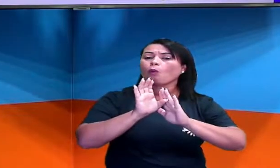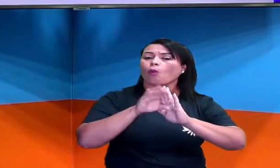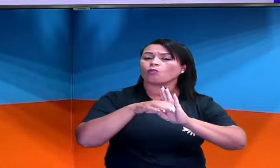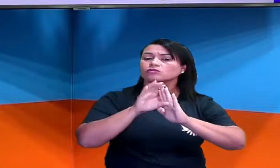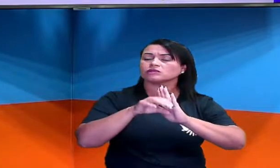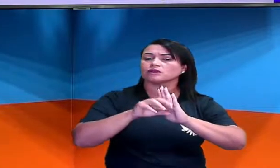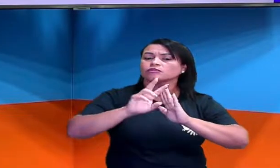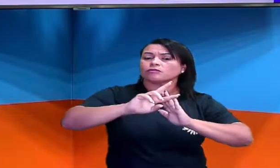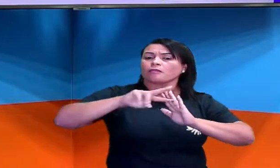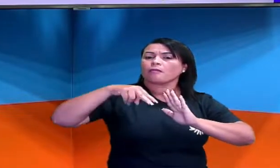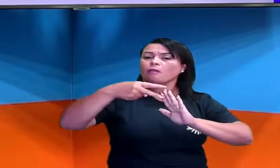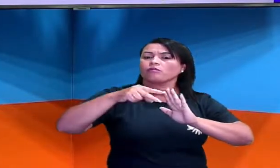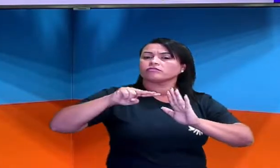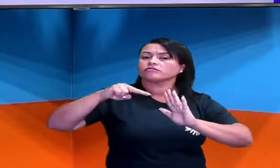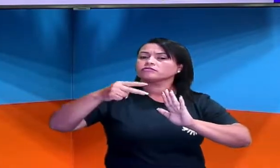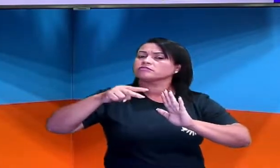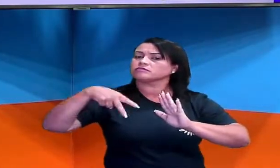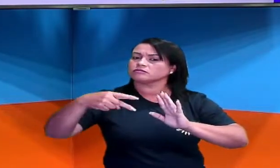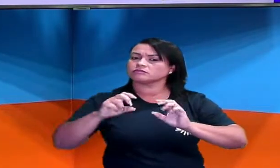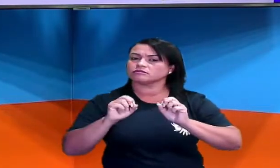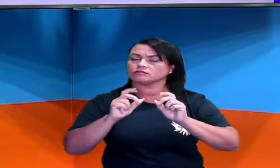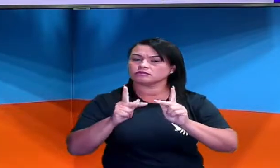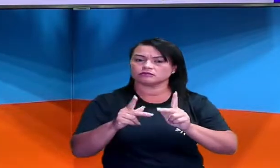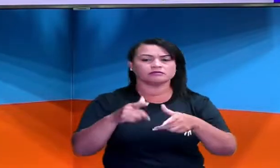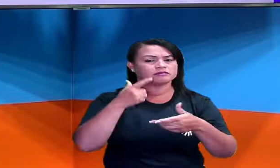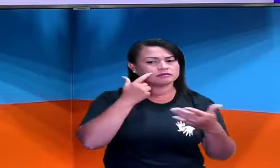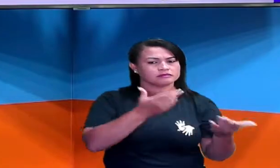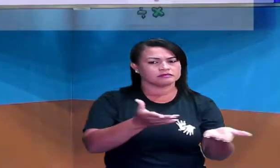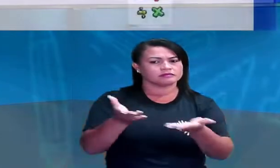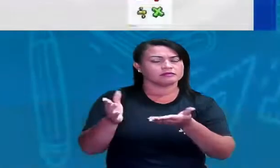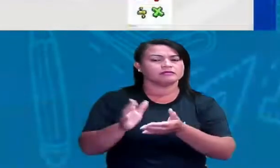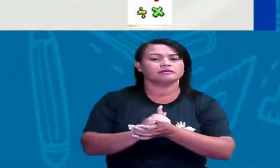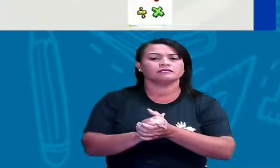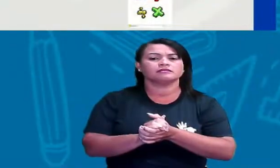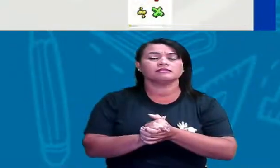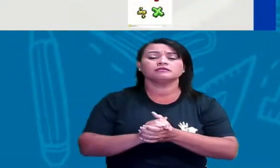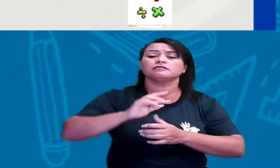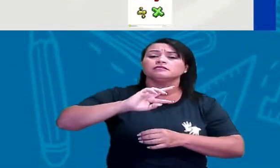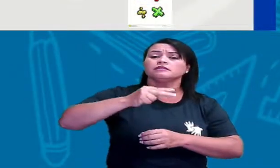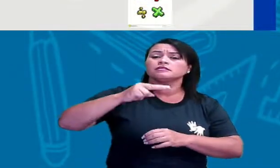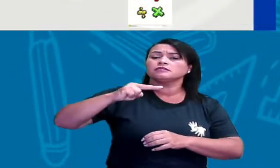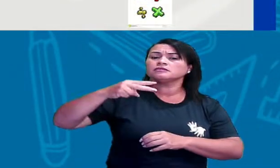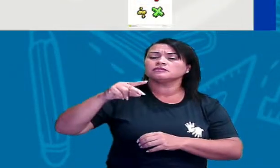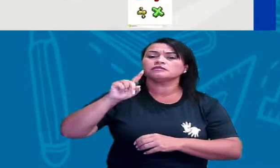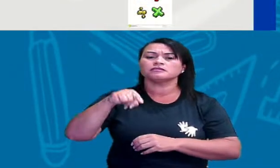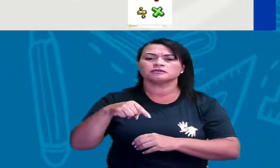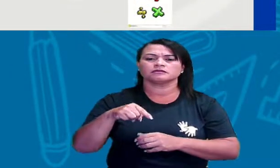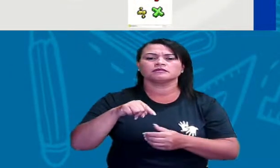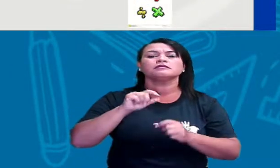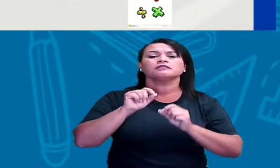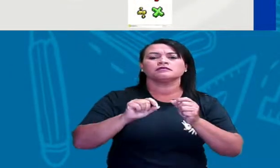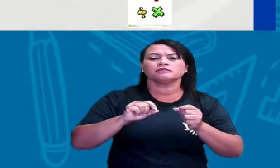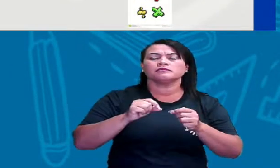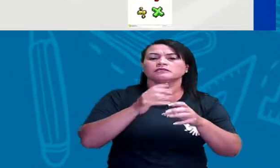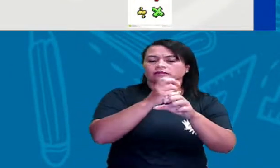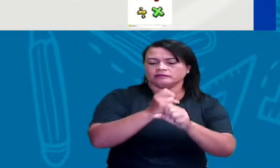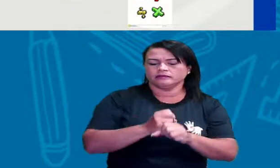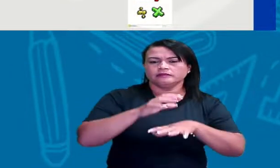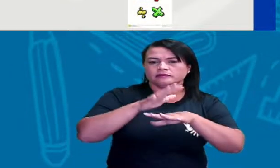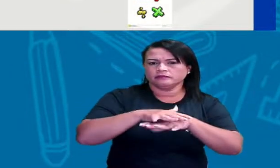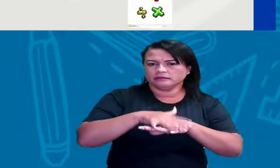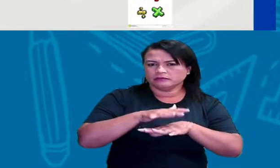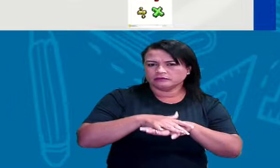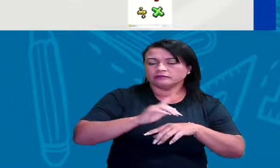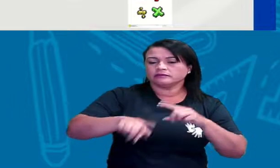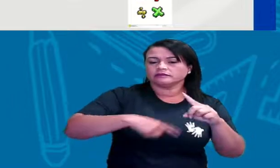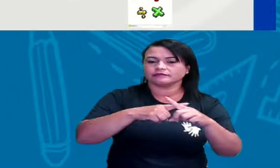de potenciação, tá ok? Então, vamos lá. A potenciação é a operação matemática que representa a multiplicação de